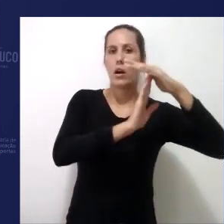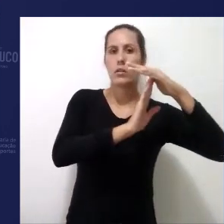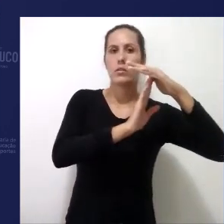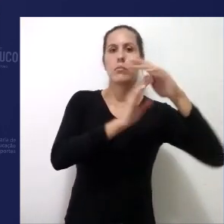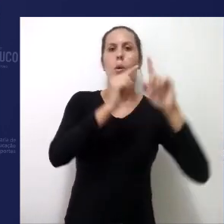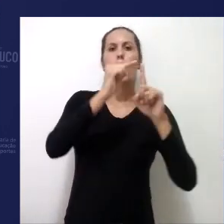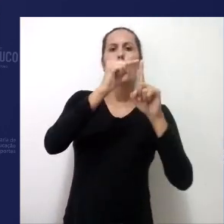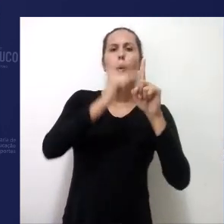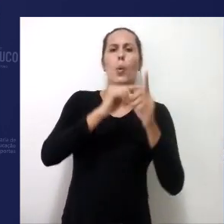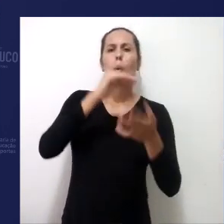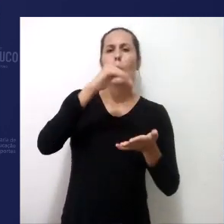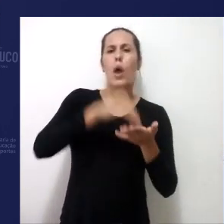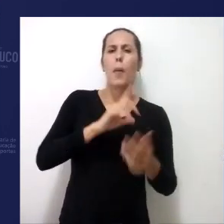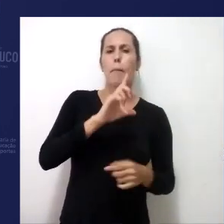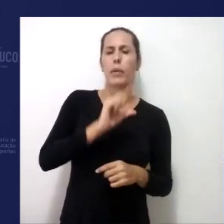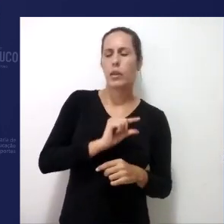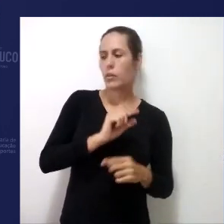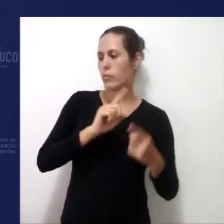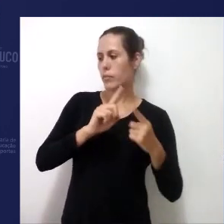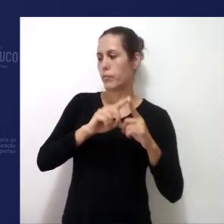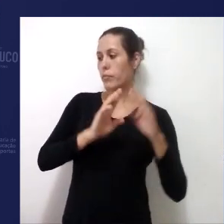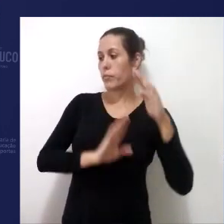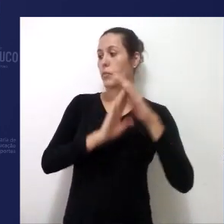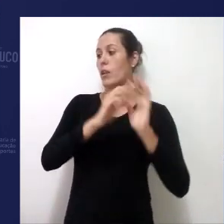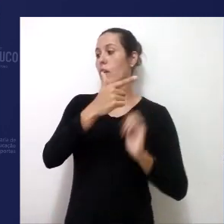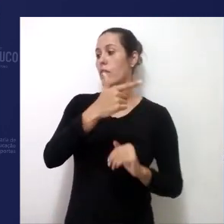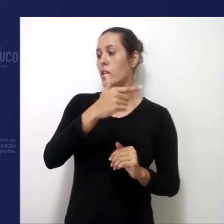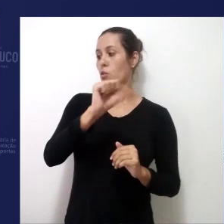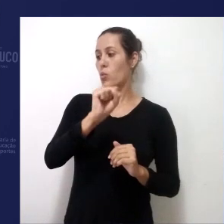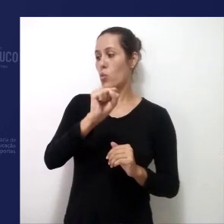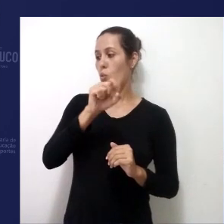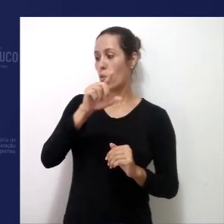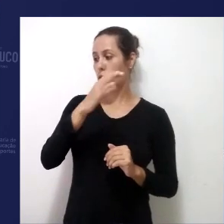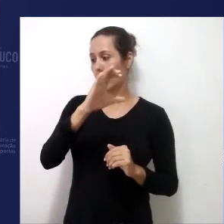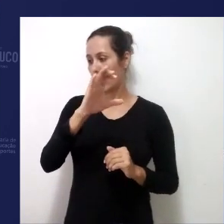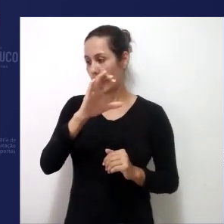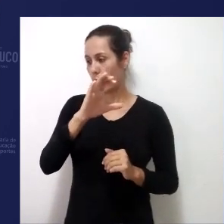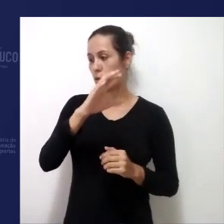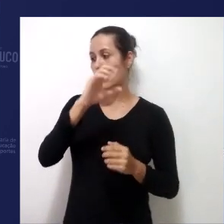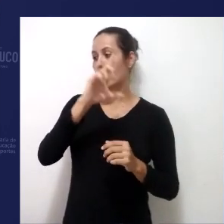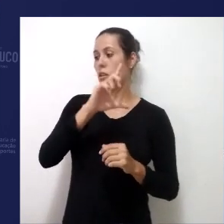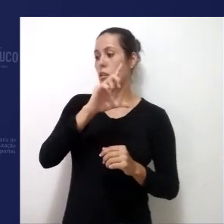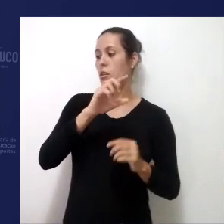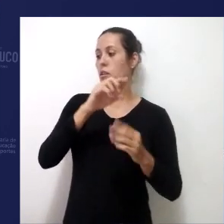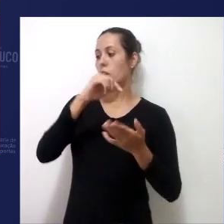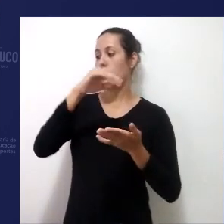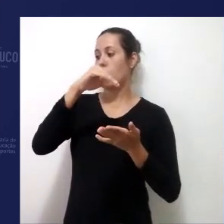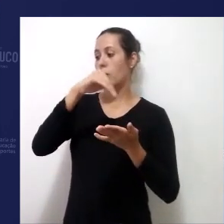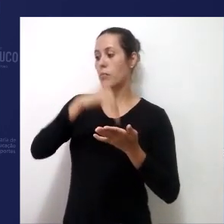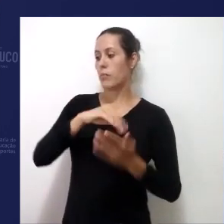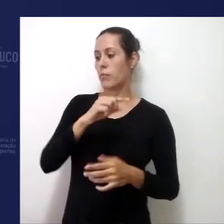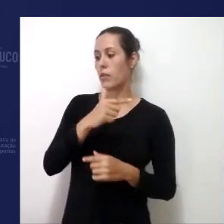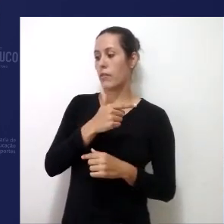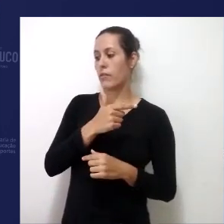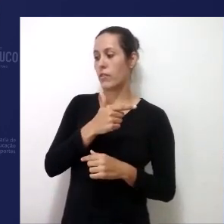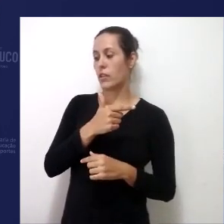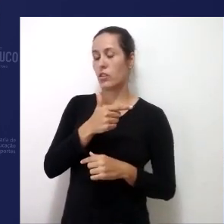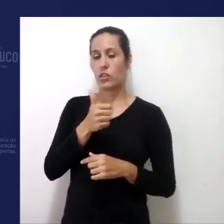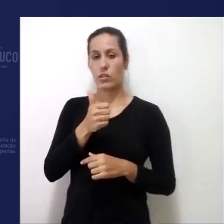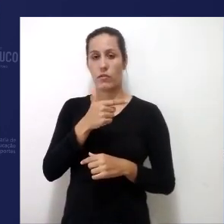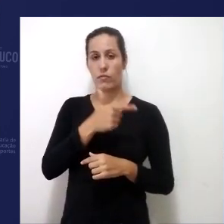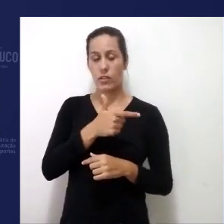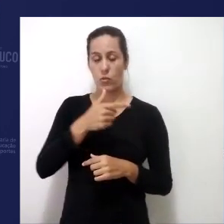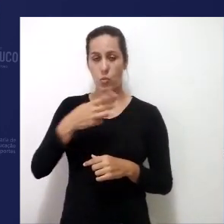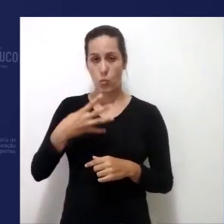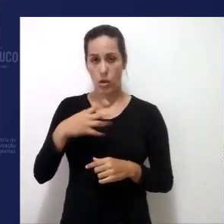A temperatura máxima é de 28 graus Celsius e a temperatura mínima é de 24 graus Celsius. Isso quando